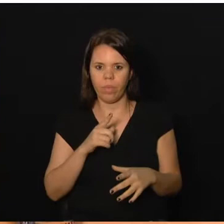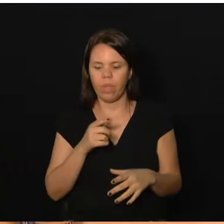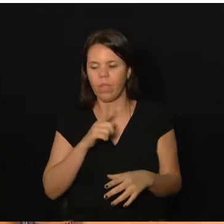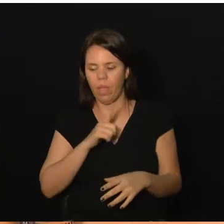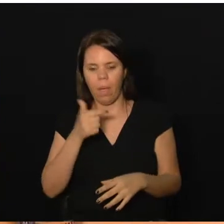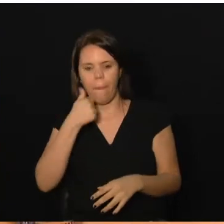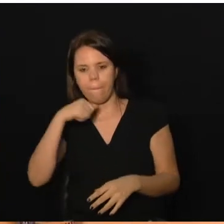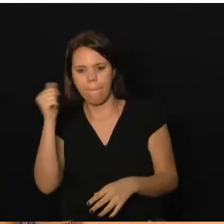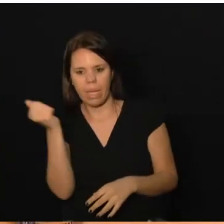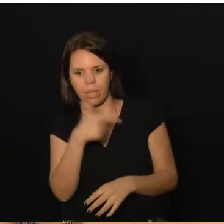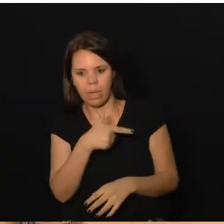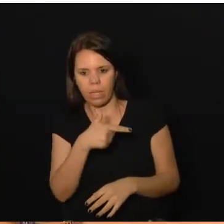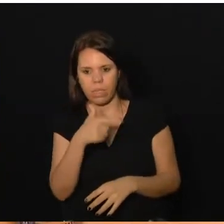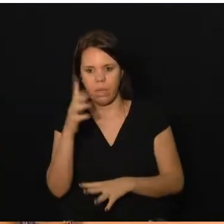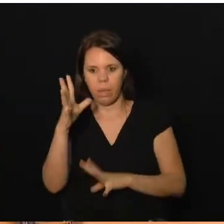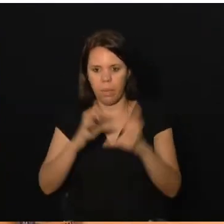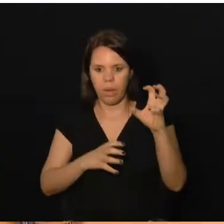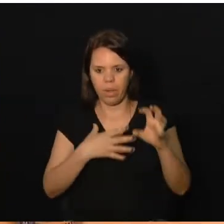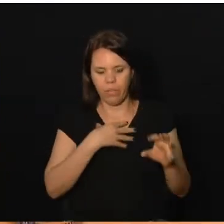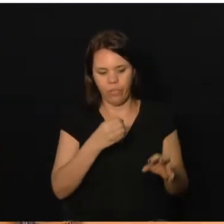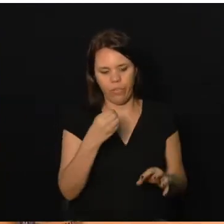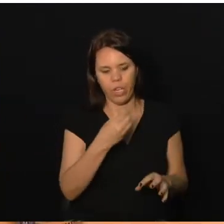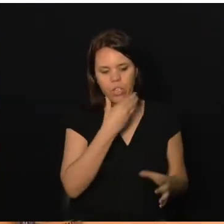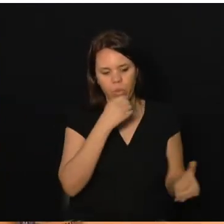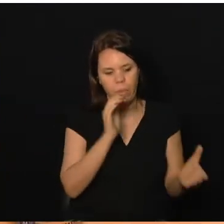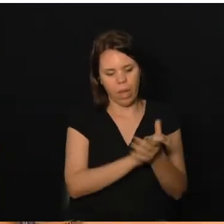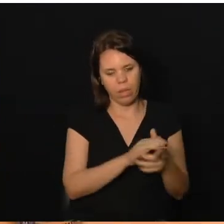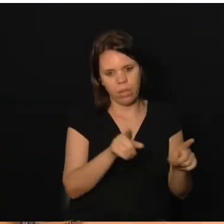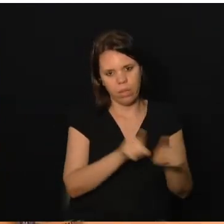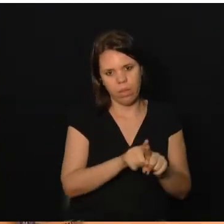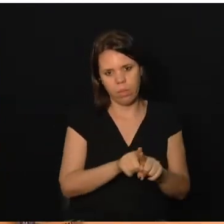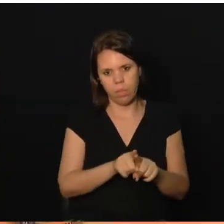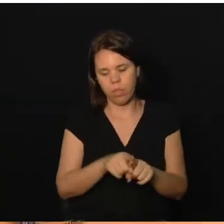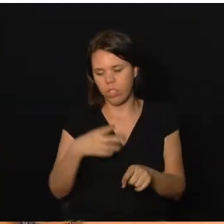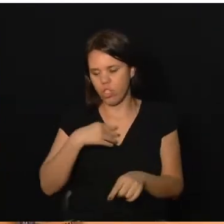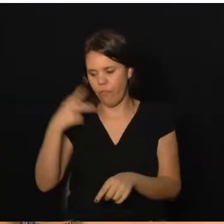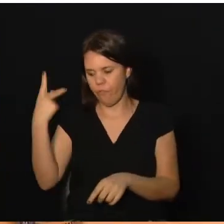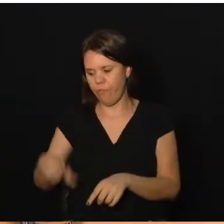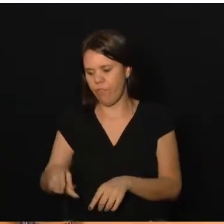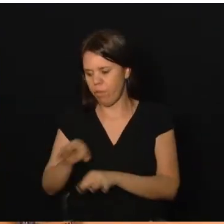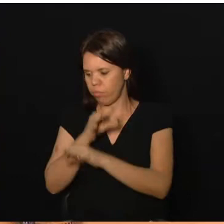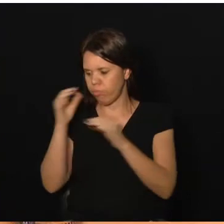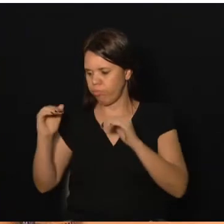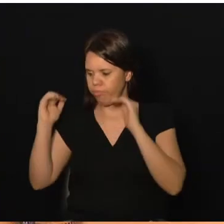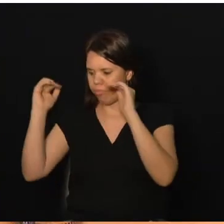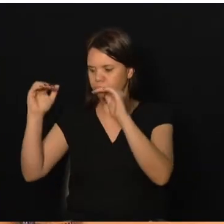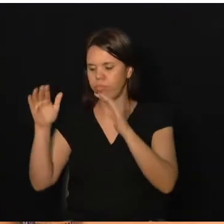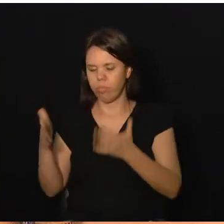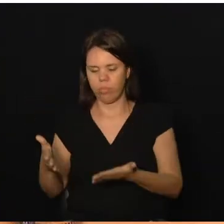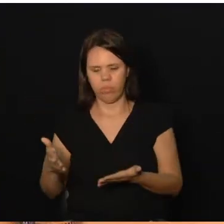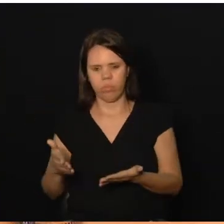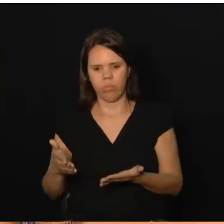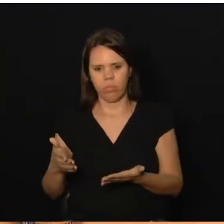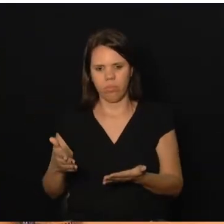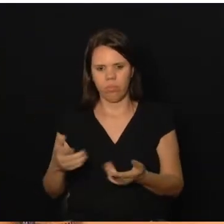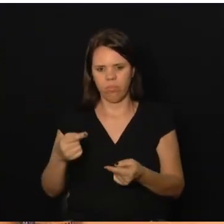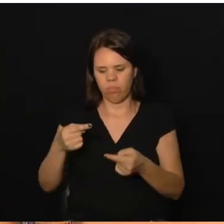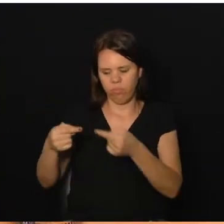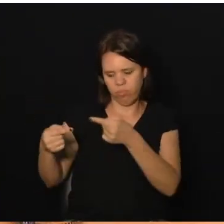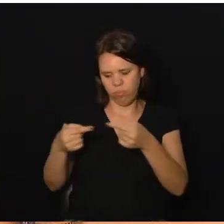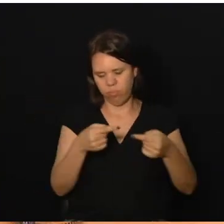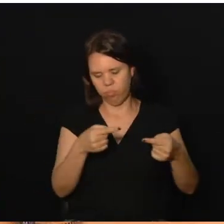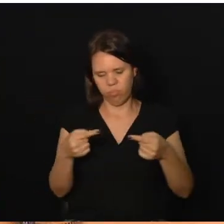madrasta que briga com a enteada e prevalece o seu filho, por exemplo. Então, essa disfunção é complexa,